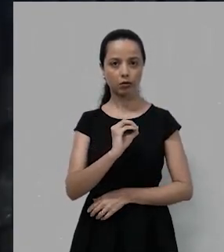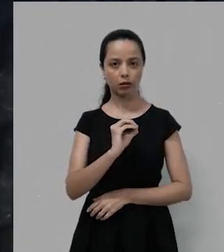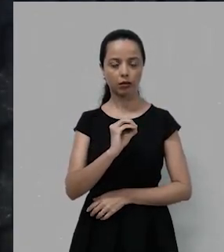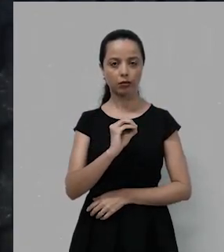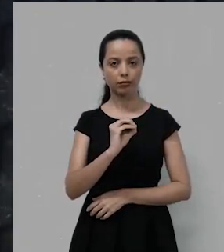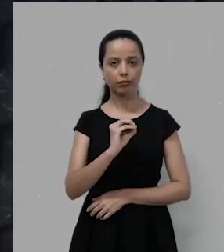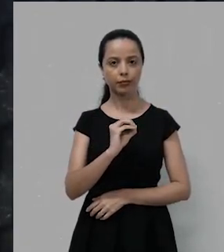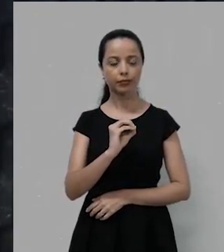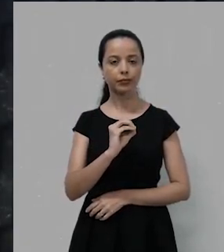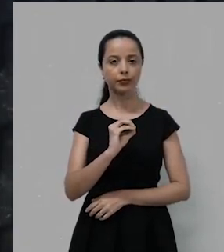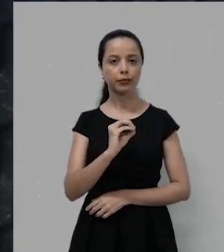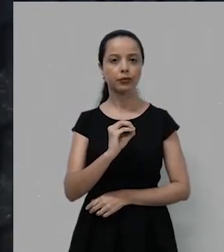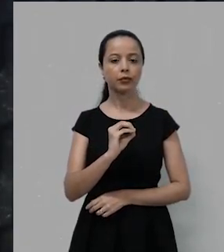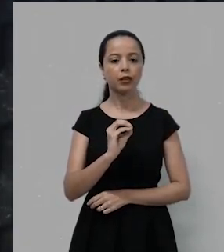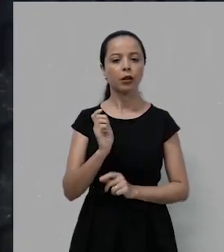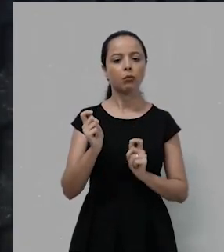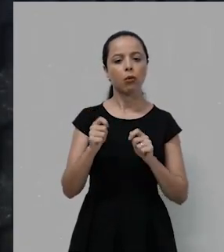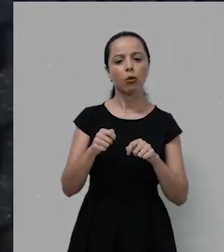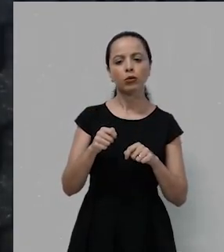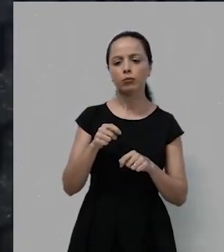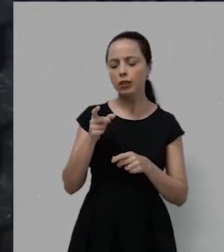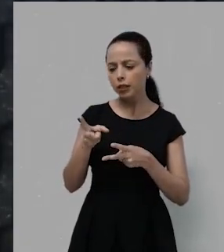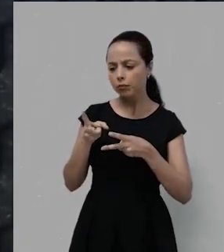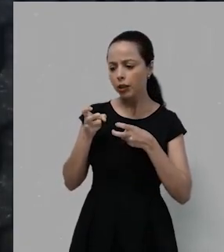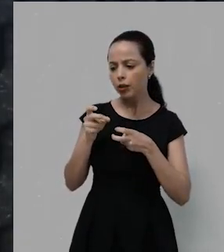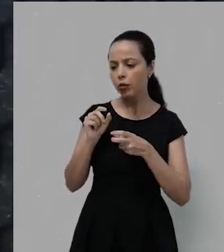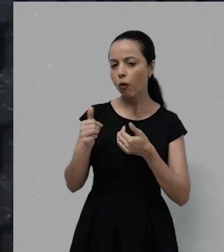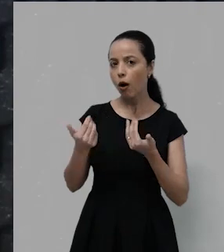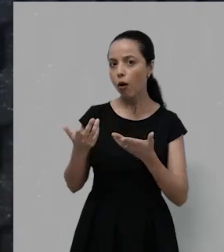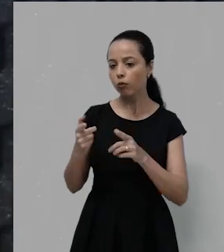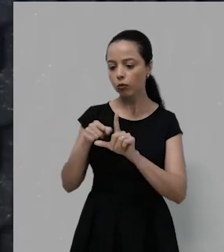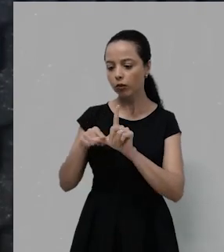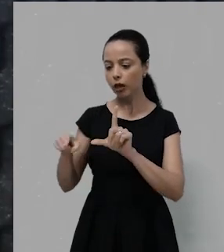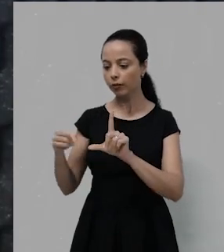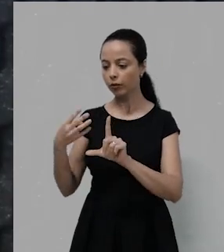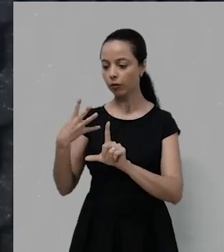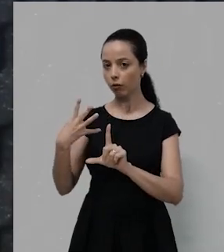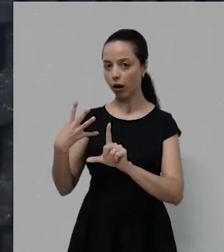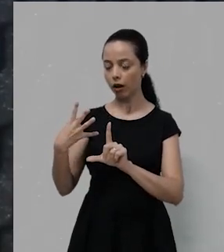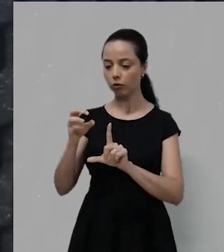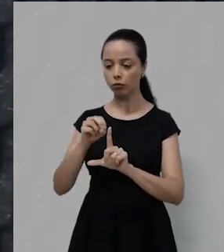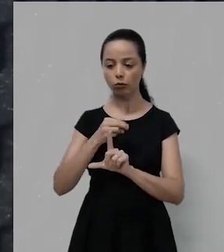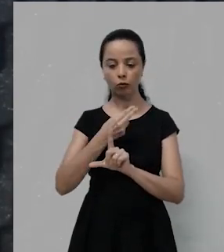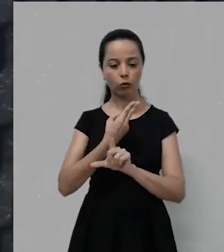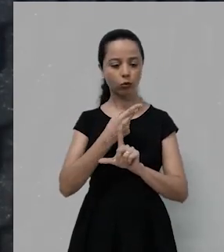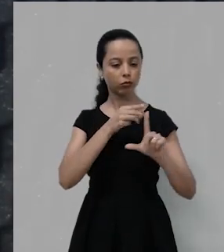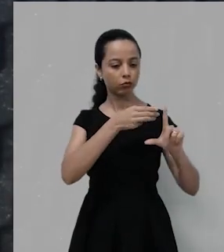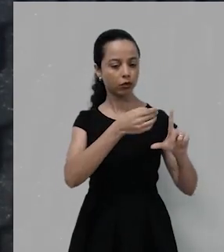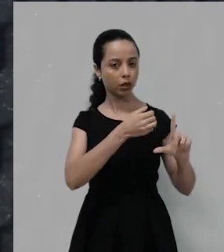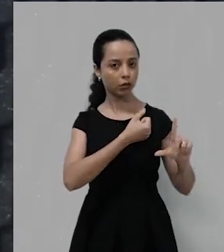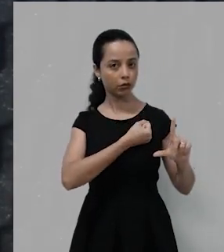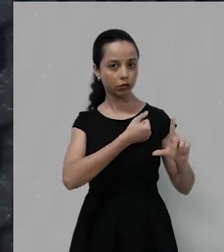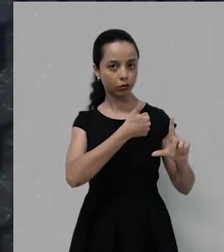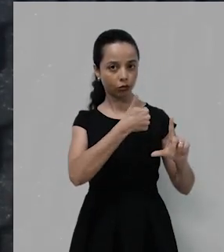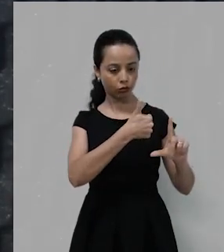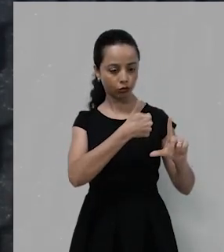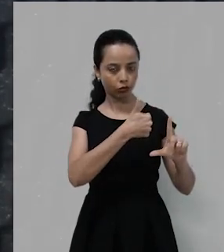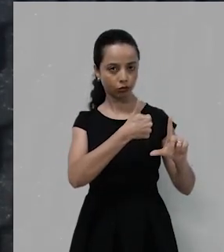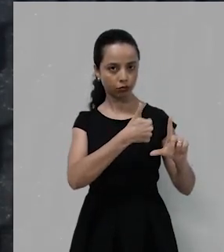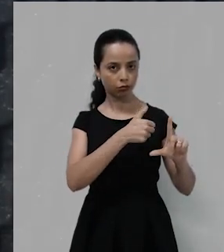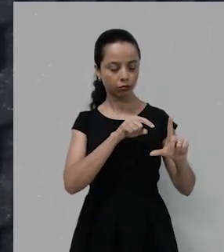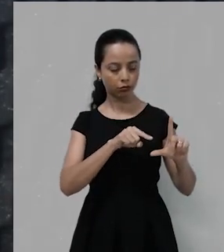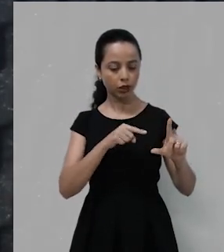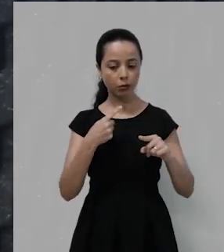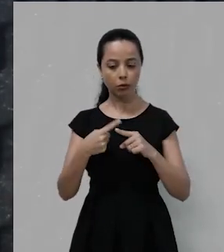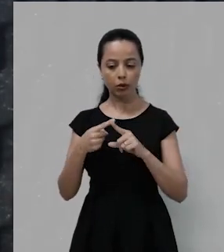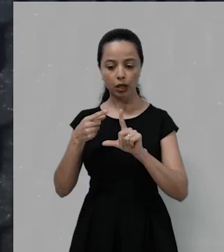ou é o gráfico 4, que começa do 0, ou é o gráfico 1. Ok? Porque o gráfico 3 já é a densidade,